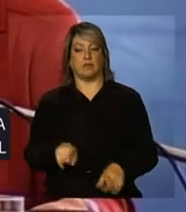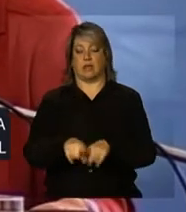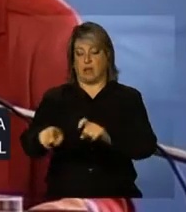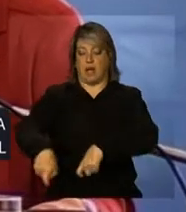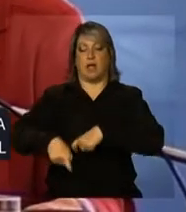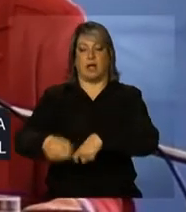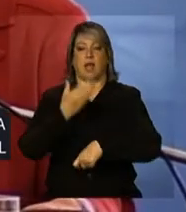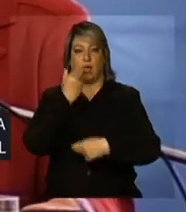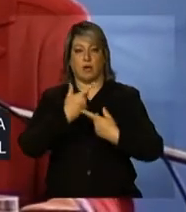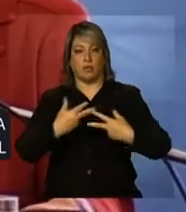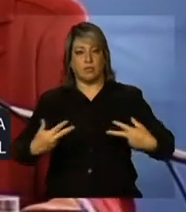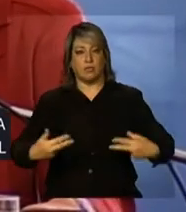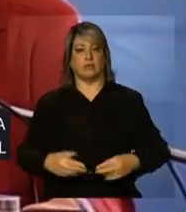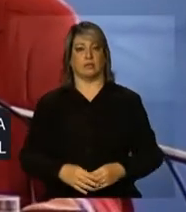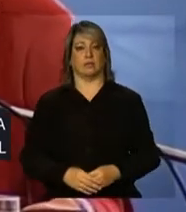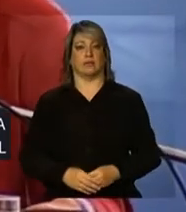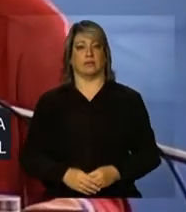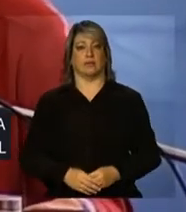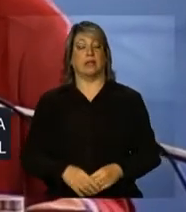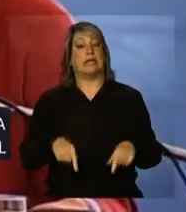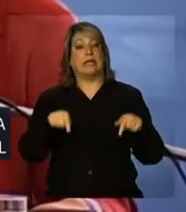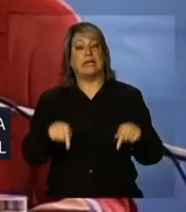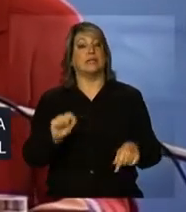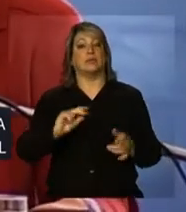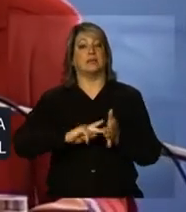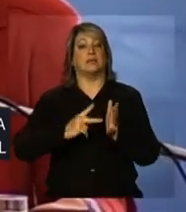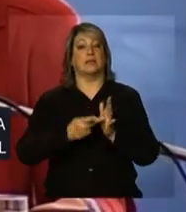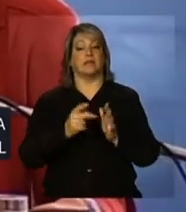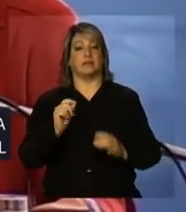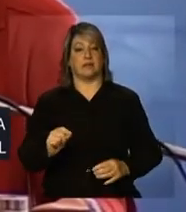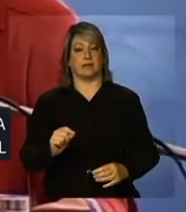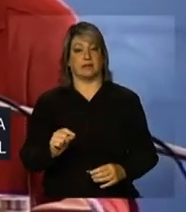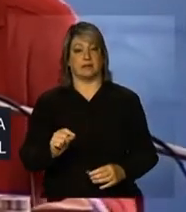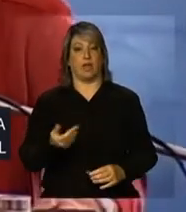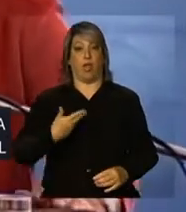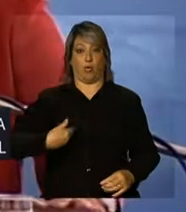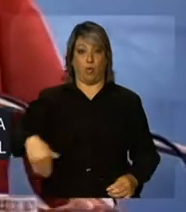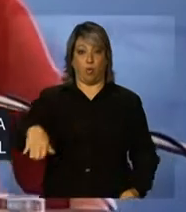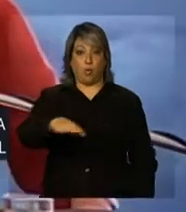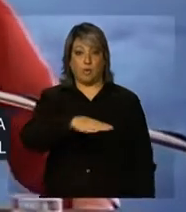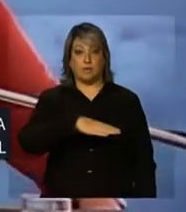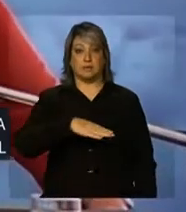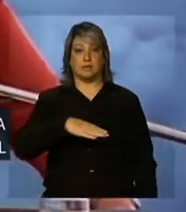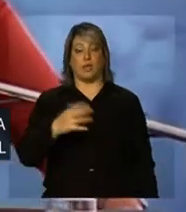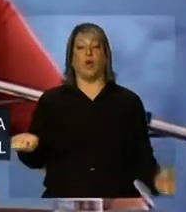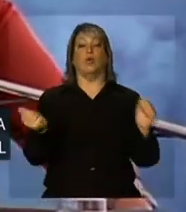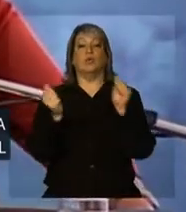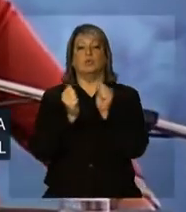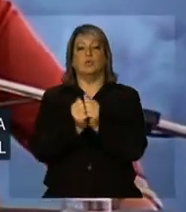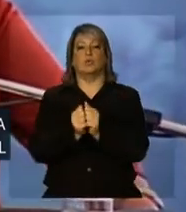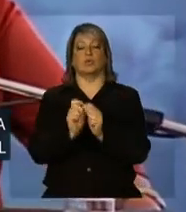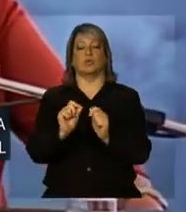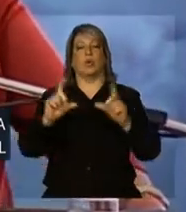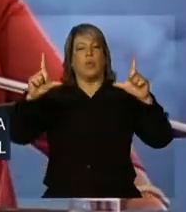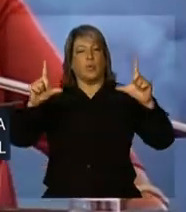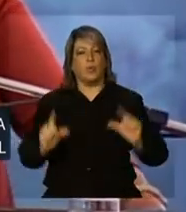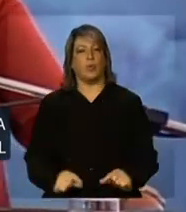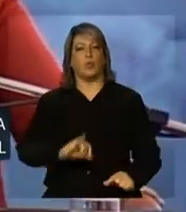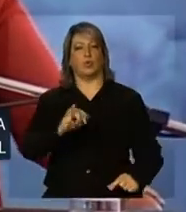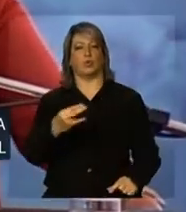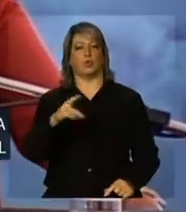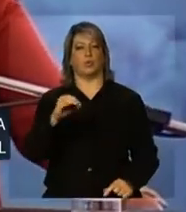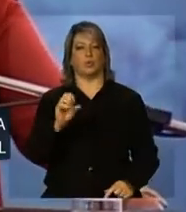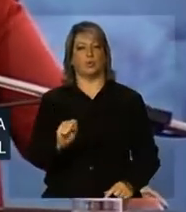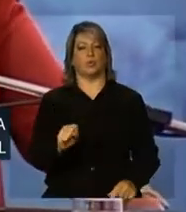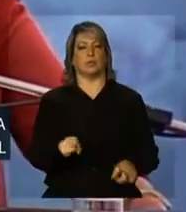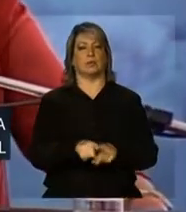agricultura e isso significa o que nós junto com a redução dos juros